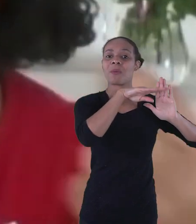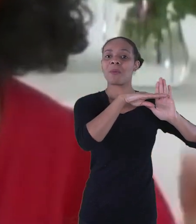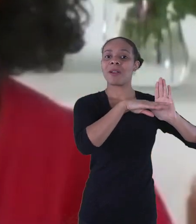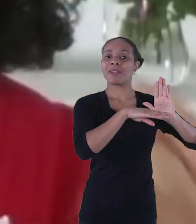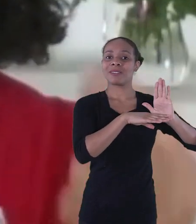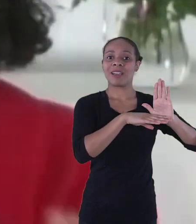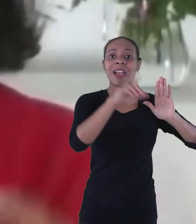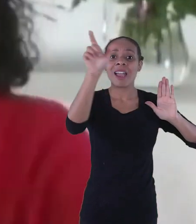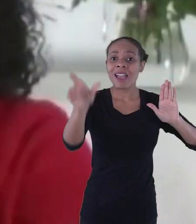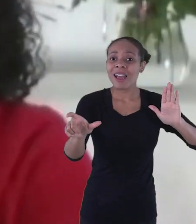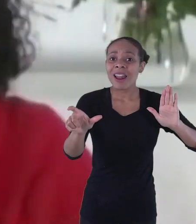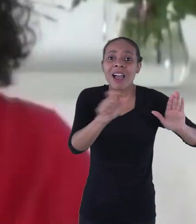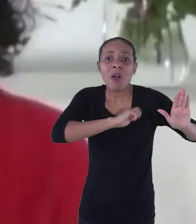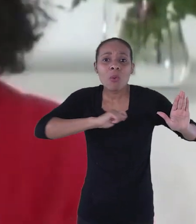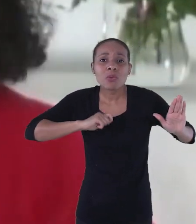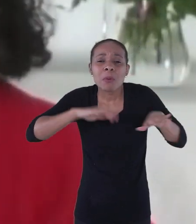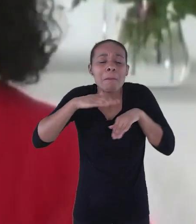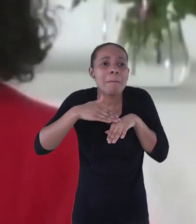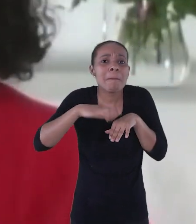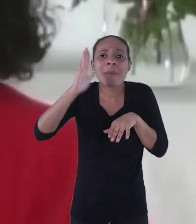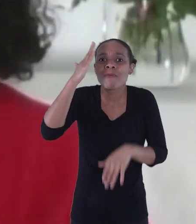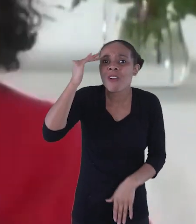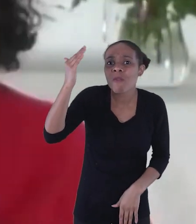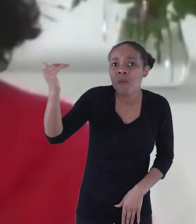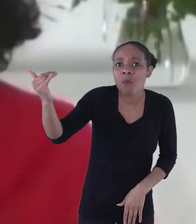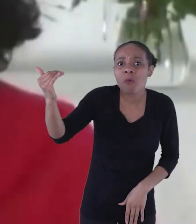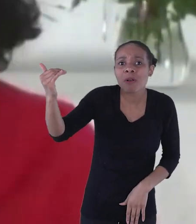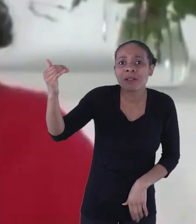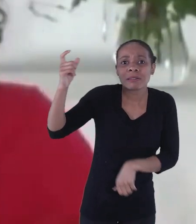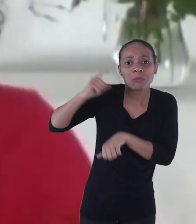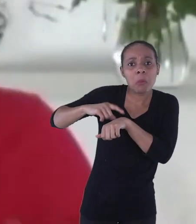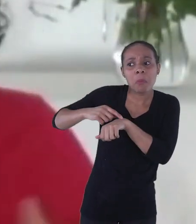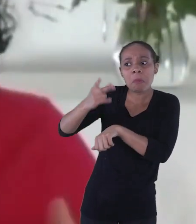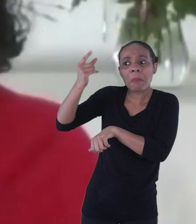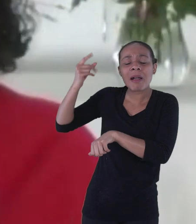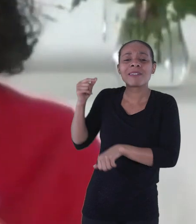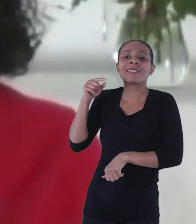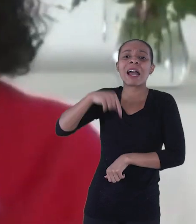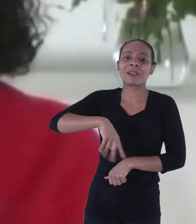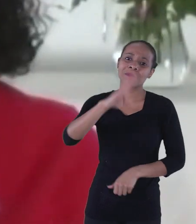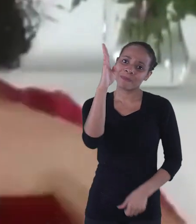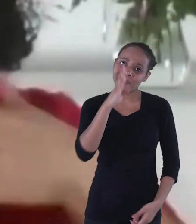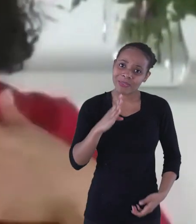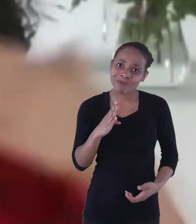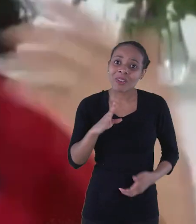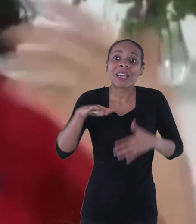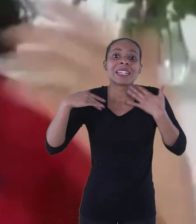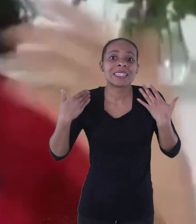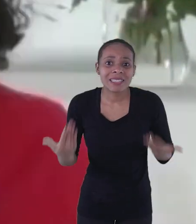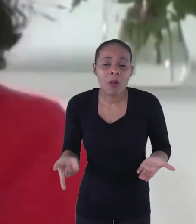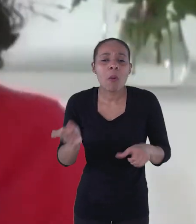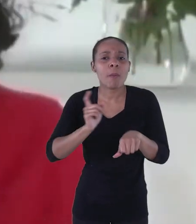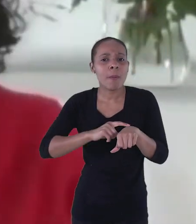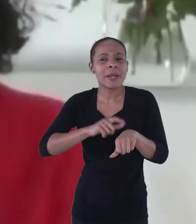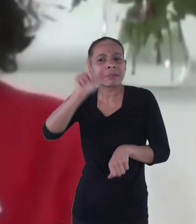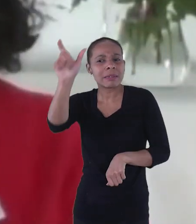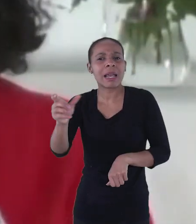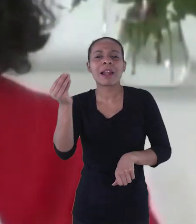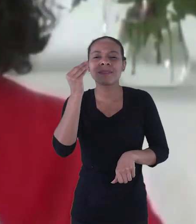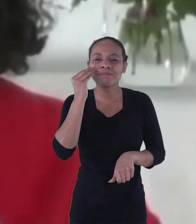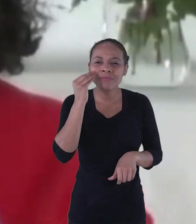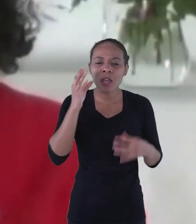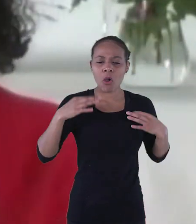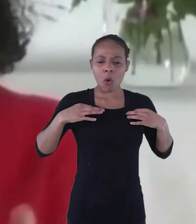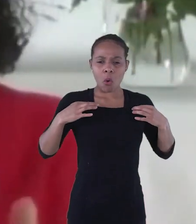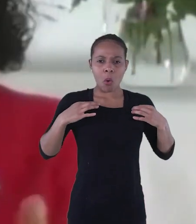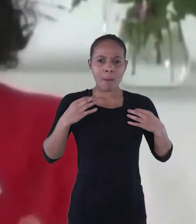mais requisitada que o Brasil teve naquele momento. Então, quando Carolina tenta se vestir bem, né, a gente